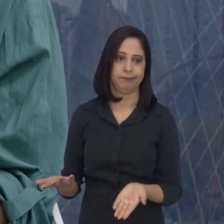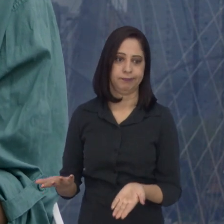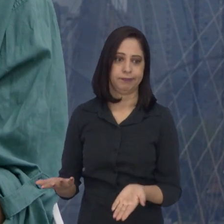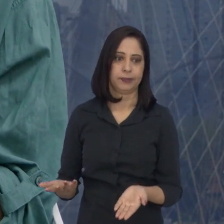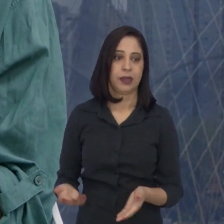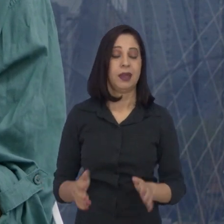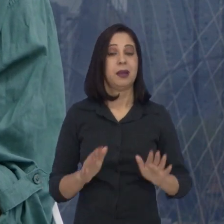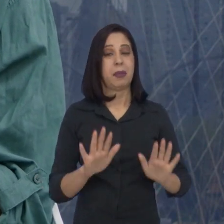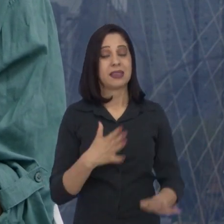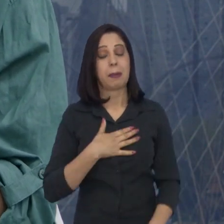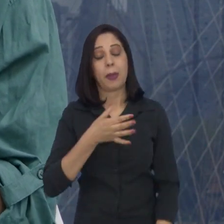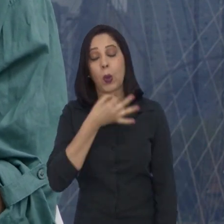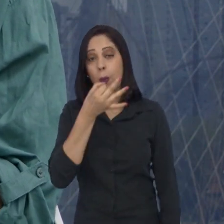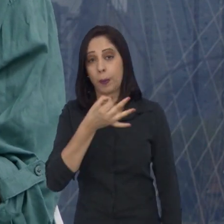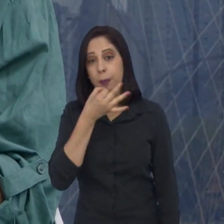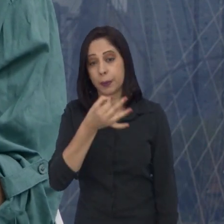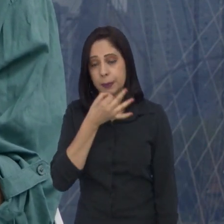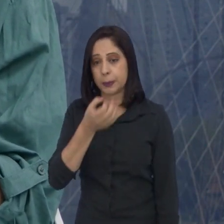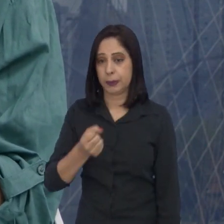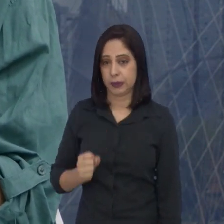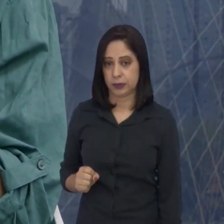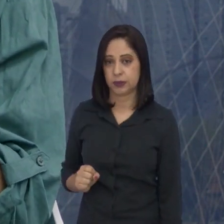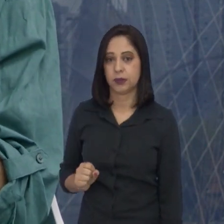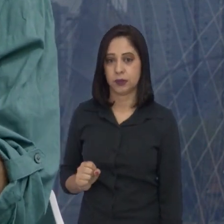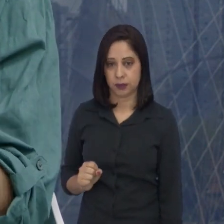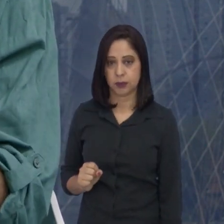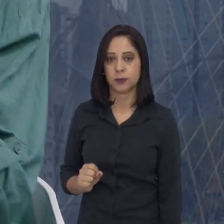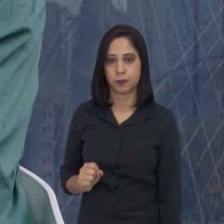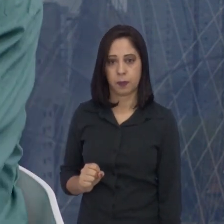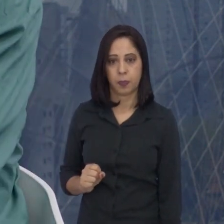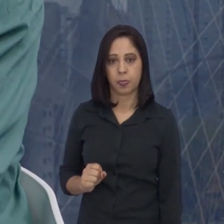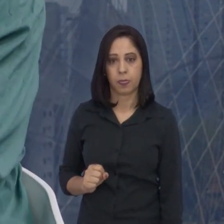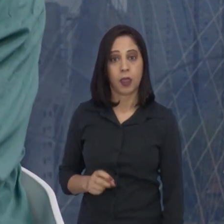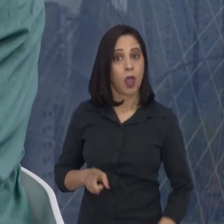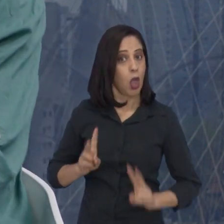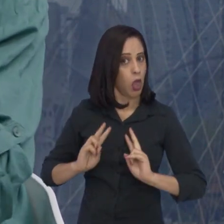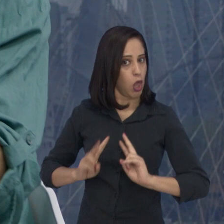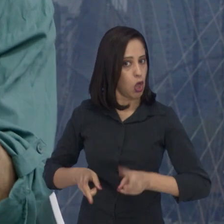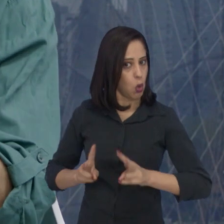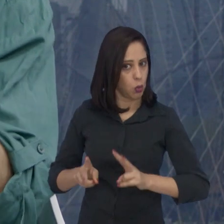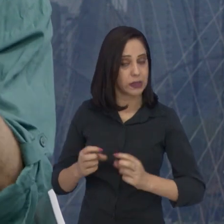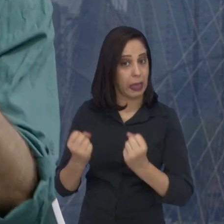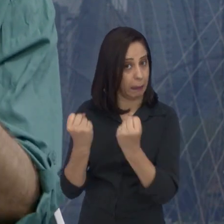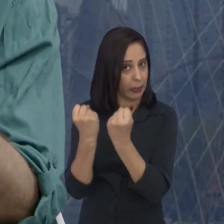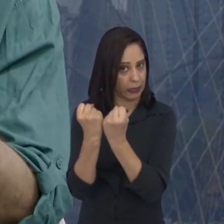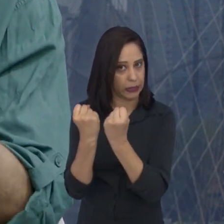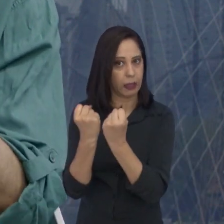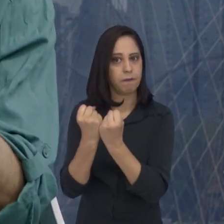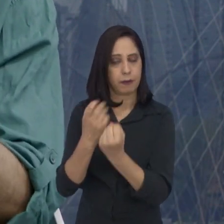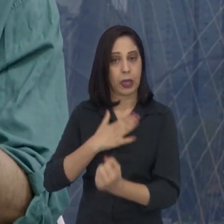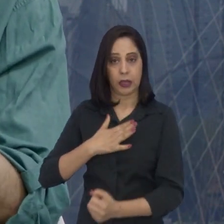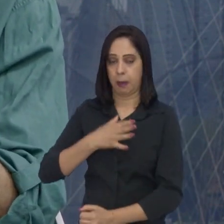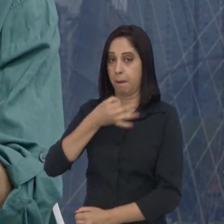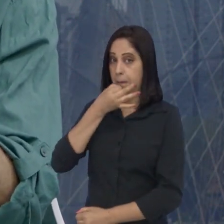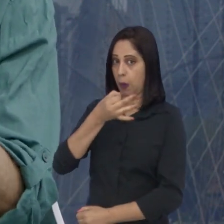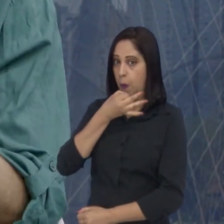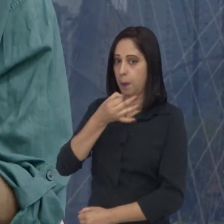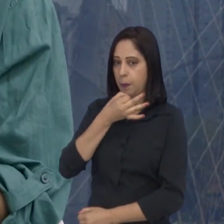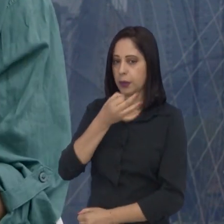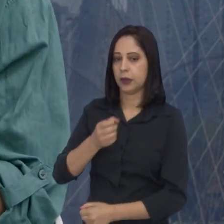também acho que, e eu defendo isso nos momentos que são possíveis